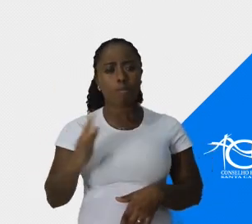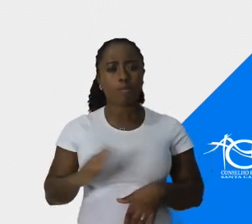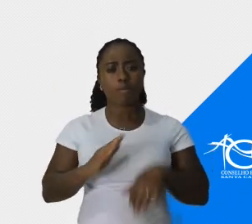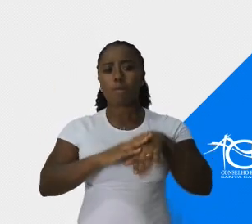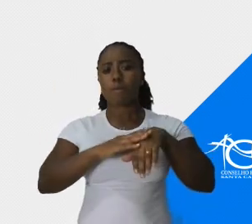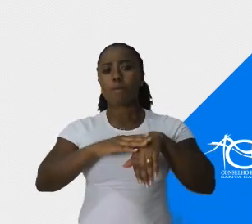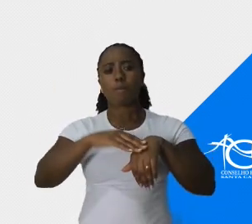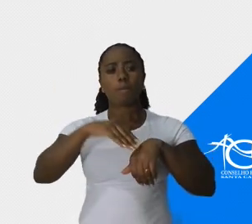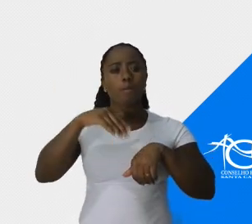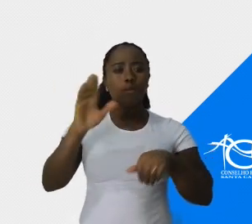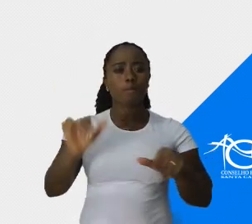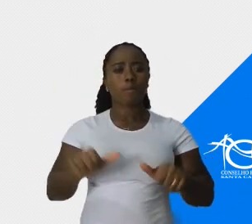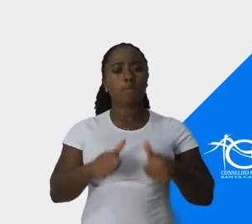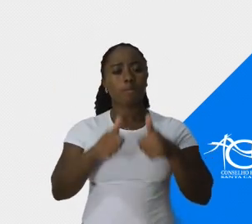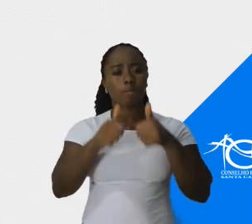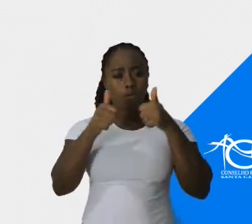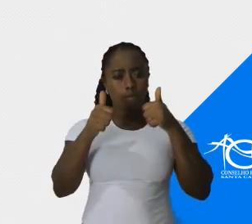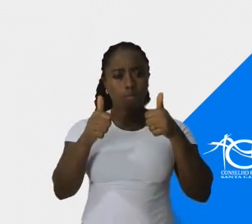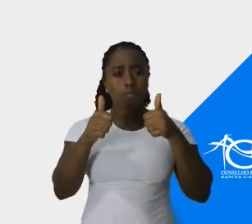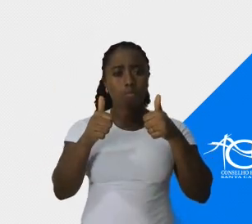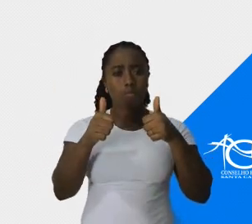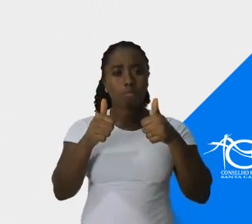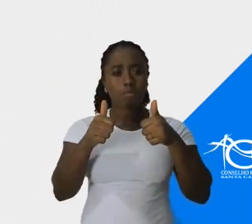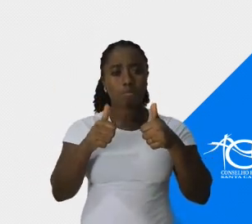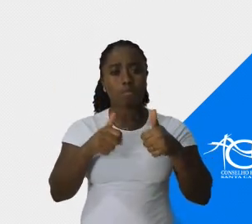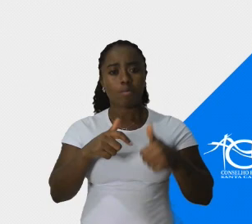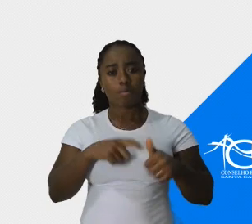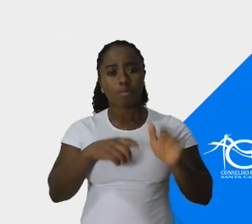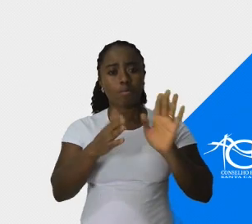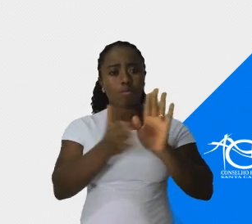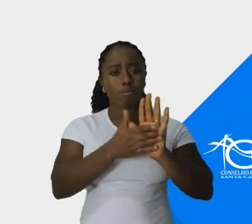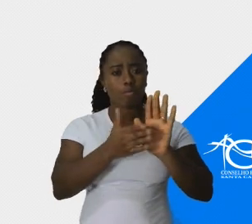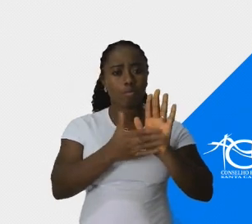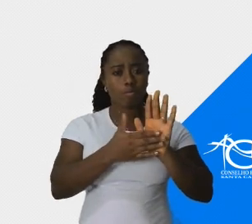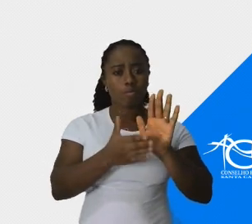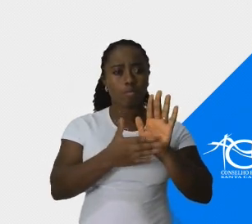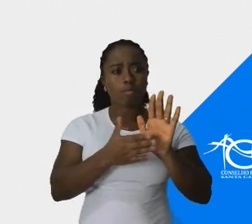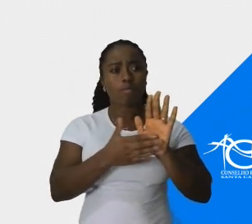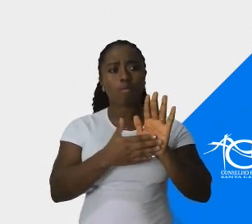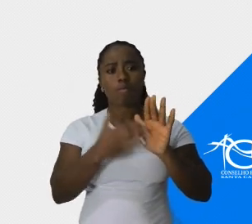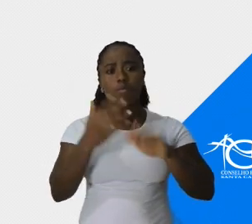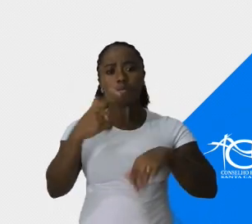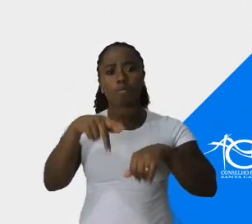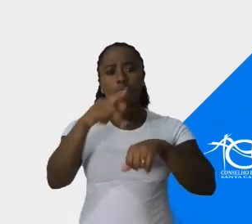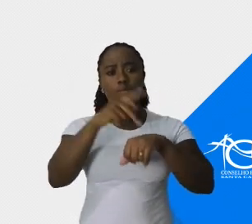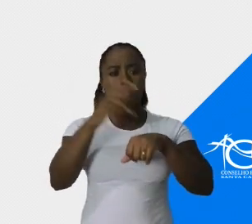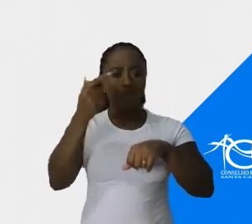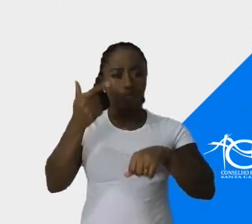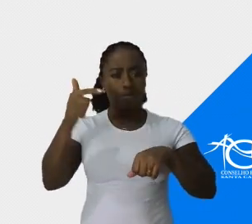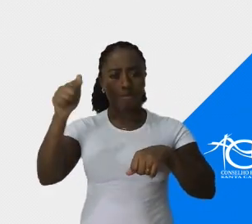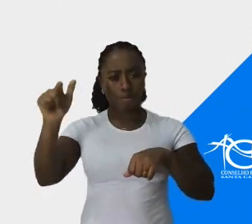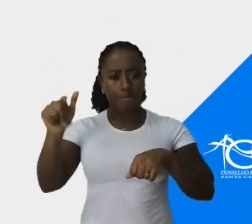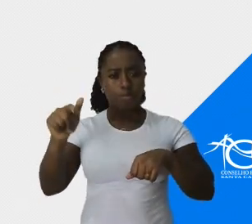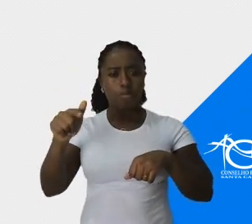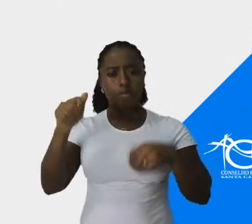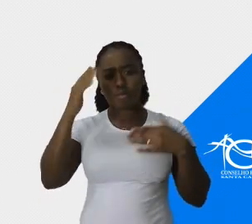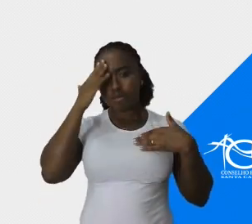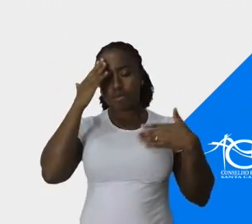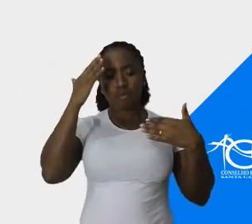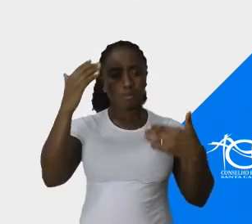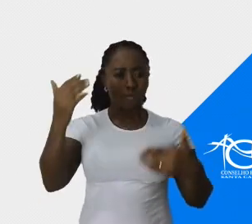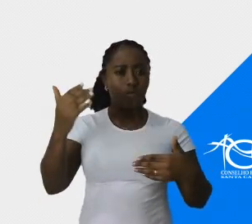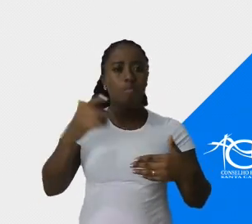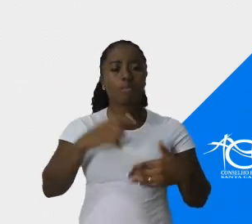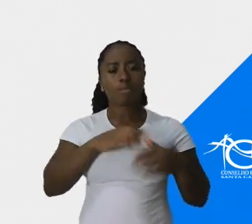propostas nacionais e internacionais. Então é isso, agradeço aí a paciência de vocês e retorno aí ao Paulo com a